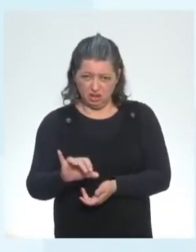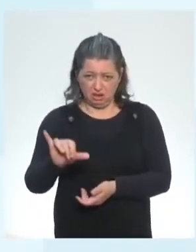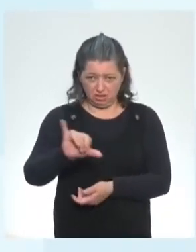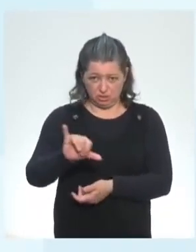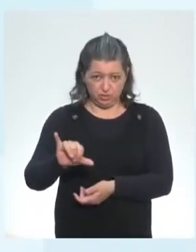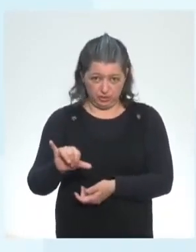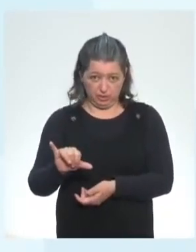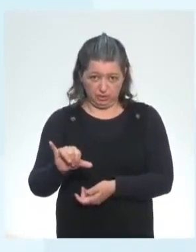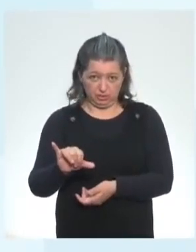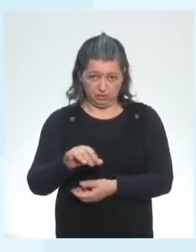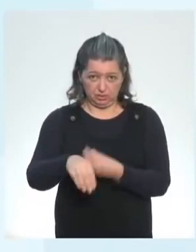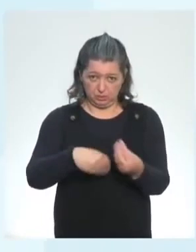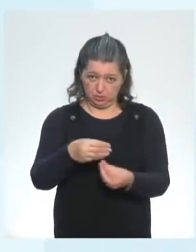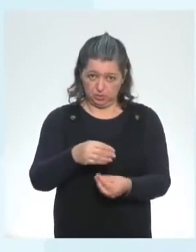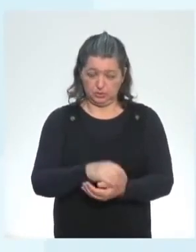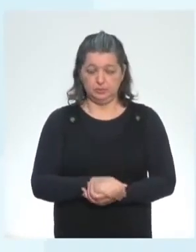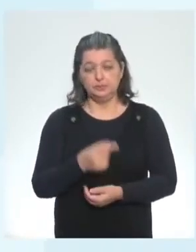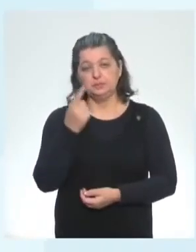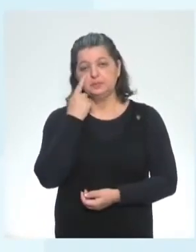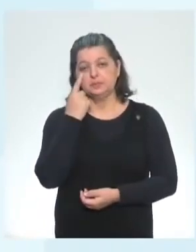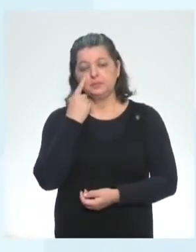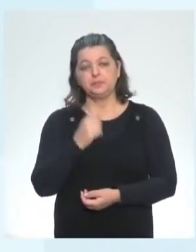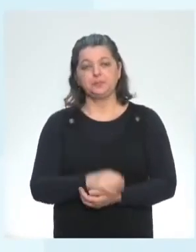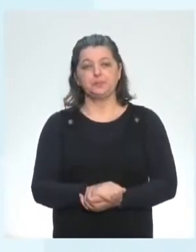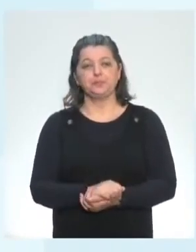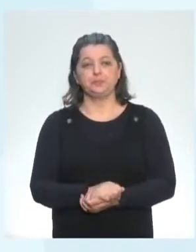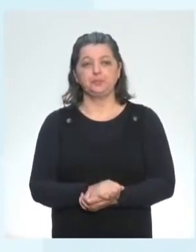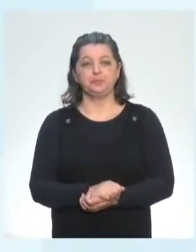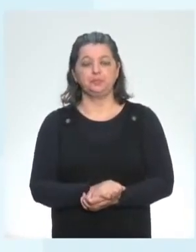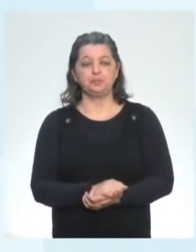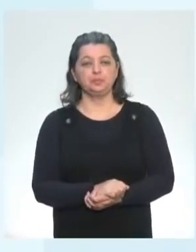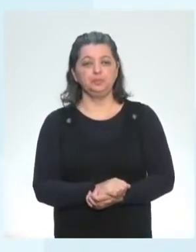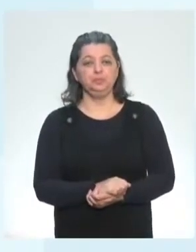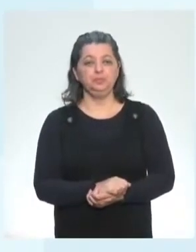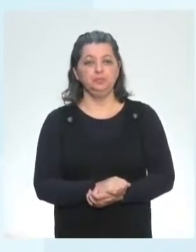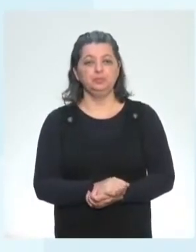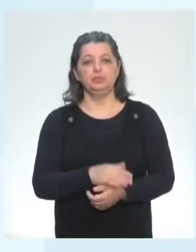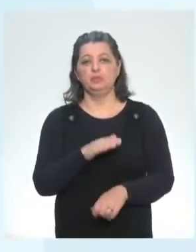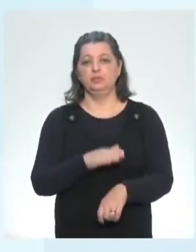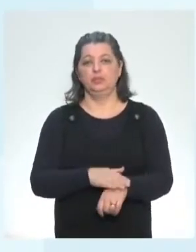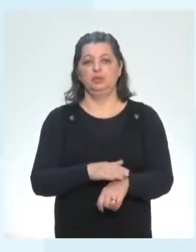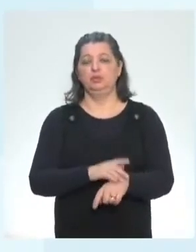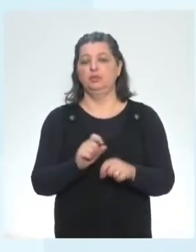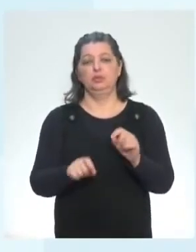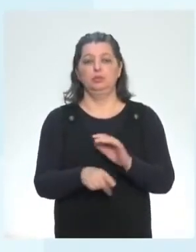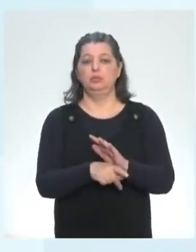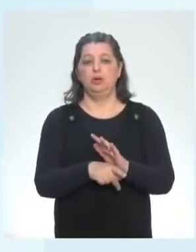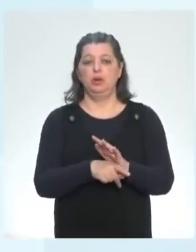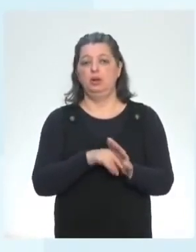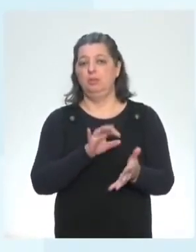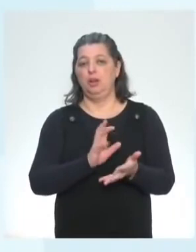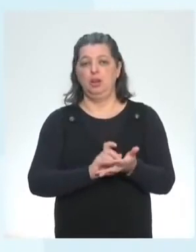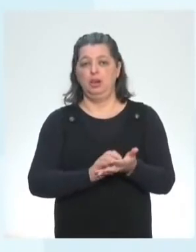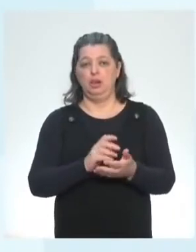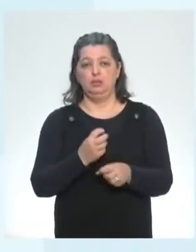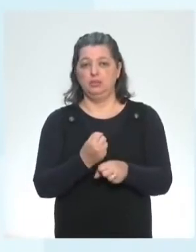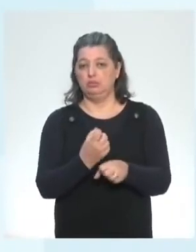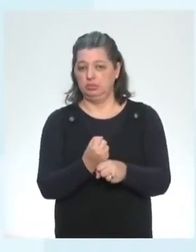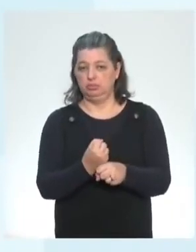dessas amostras. Aí aqui eu estou fazendo o cálculo da porcentagem para a